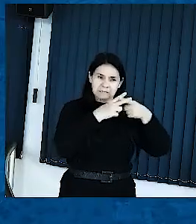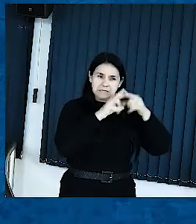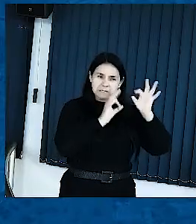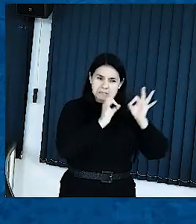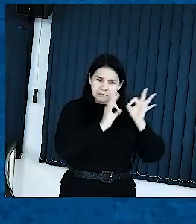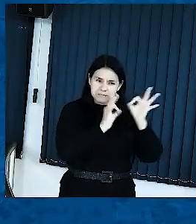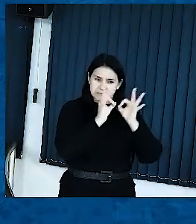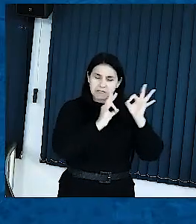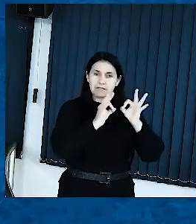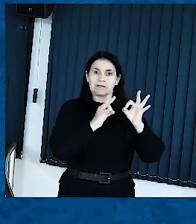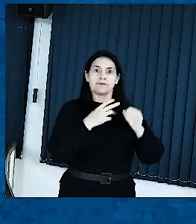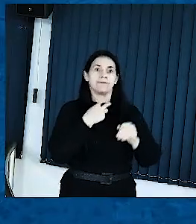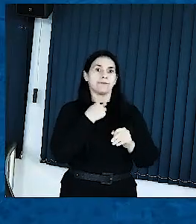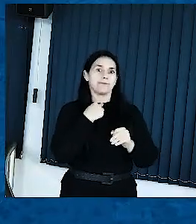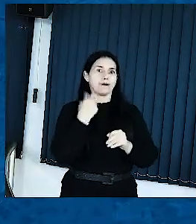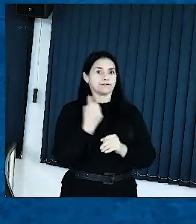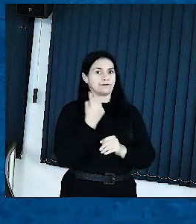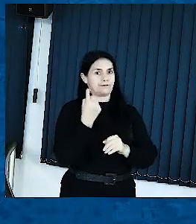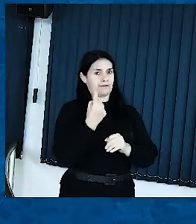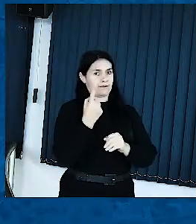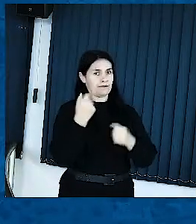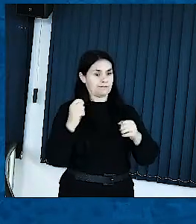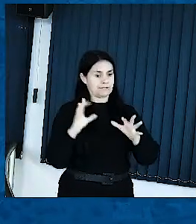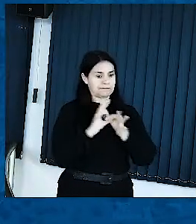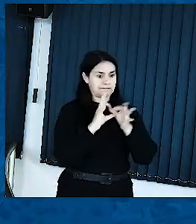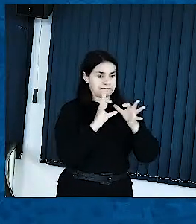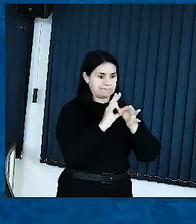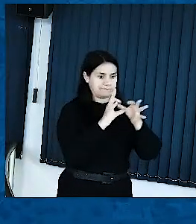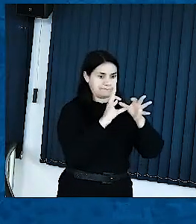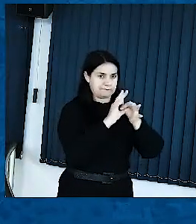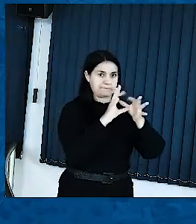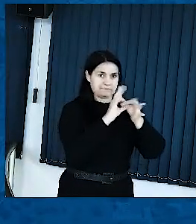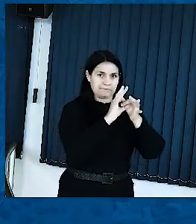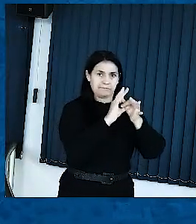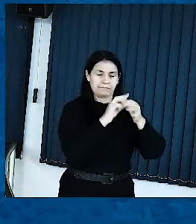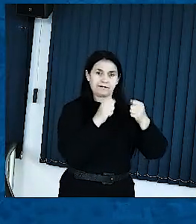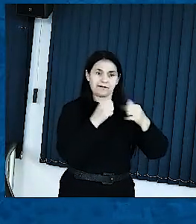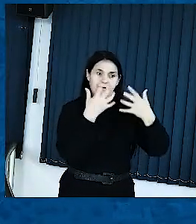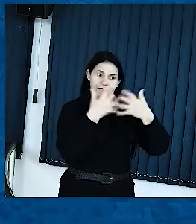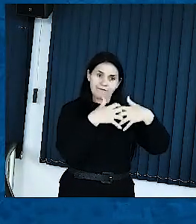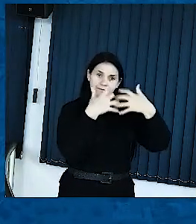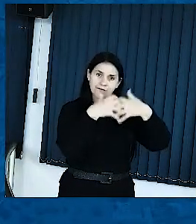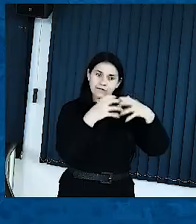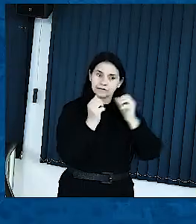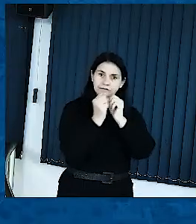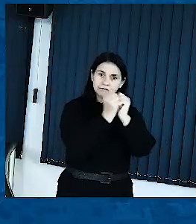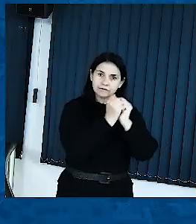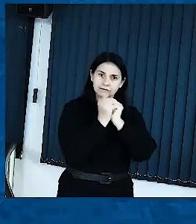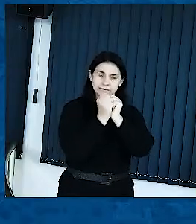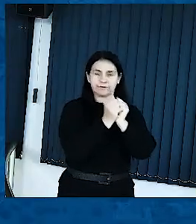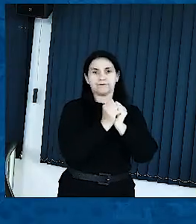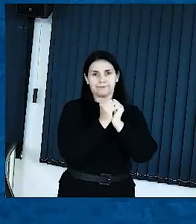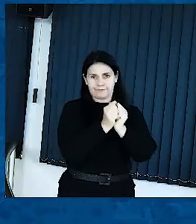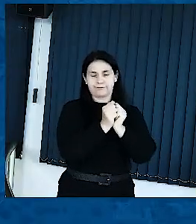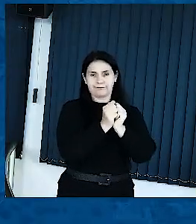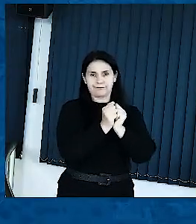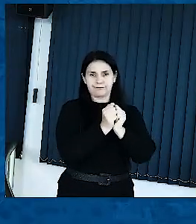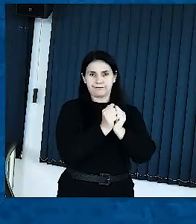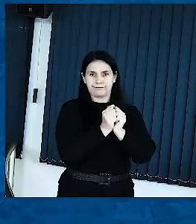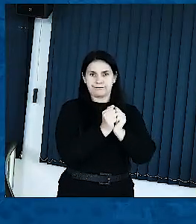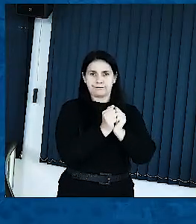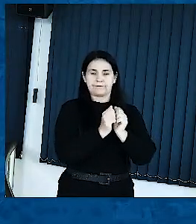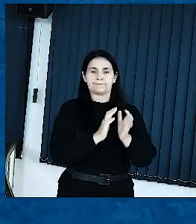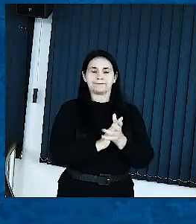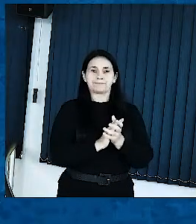não pode funcionar sozinha. Essas engrenagens, elas precisam funcionar em conjunto, o desenvolvimento ele vai ocorrendo